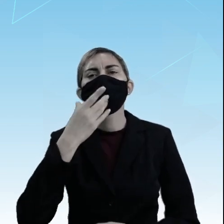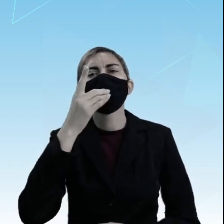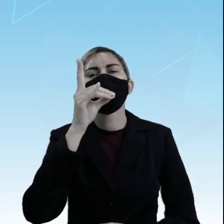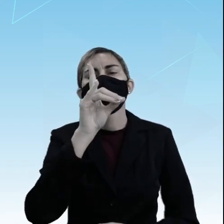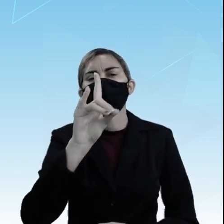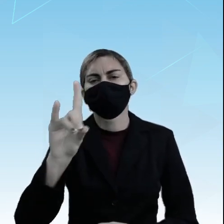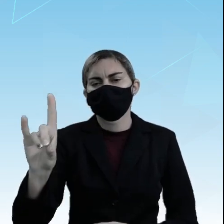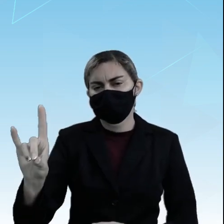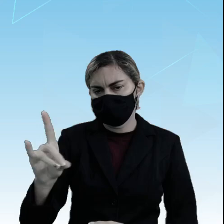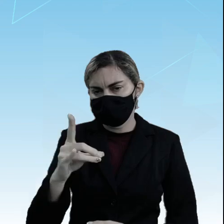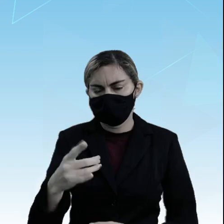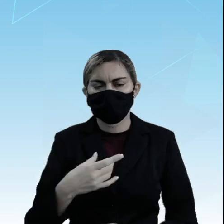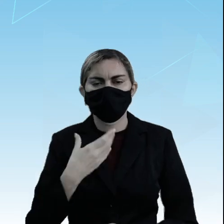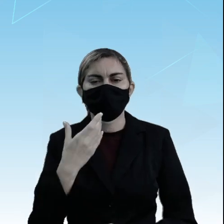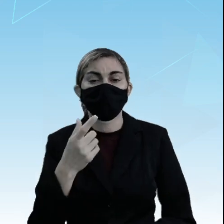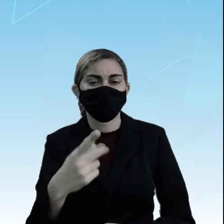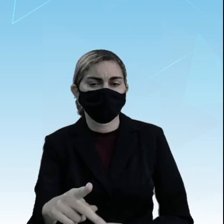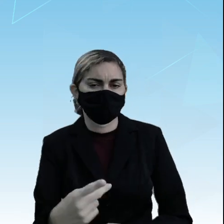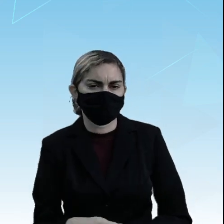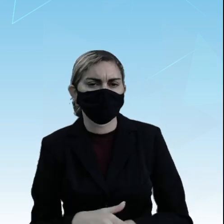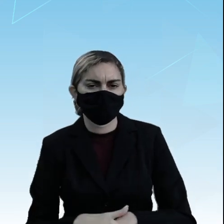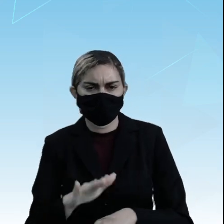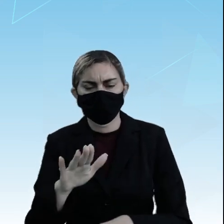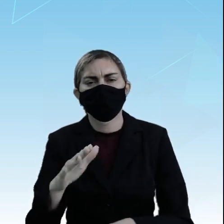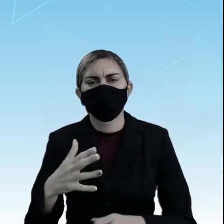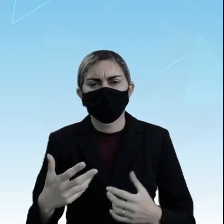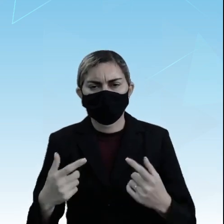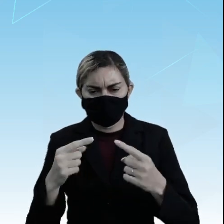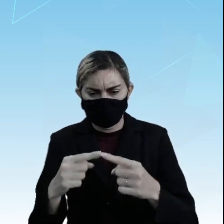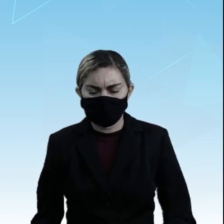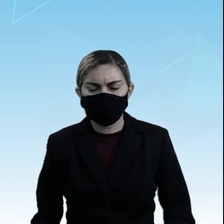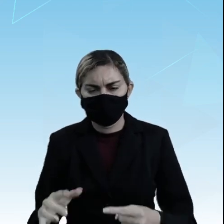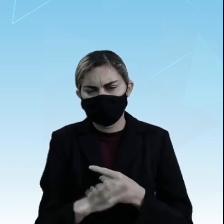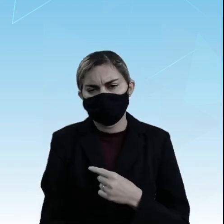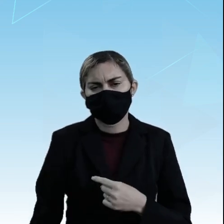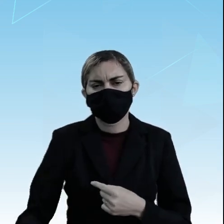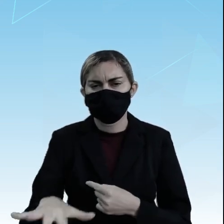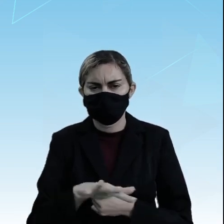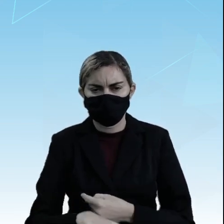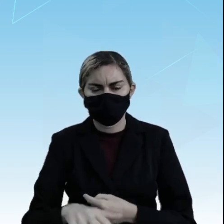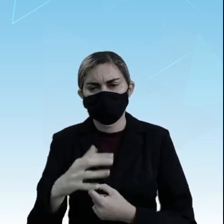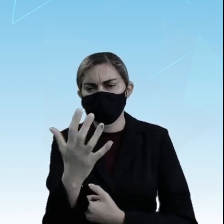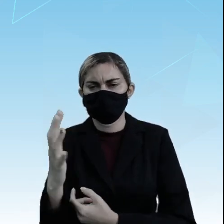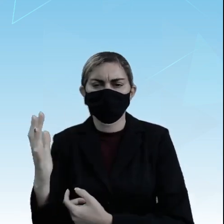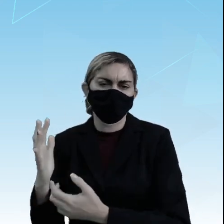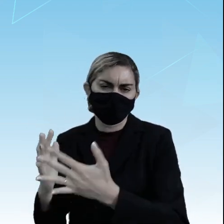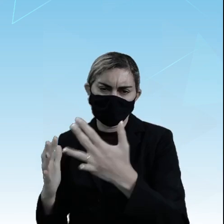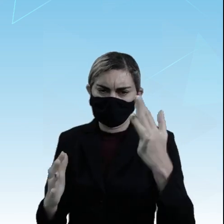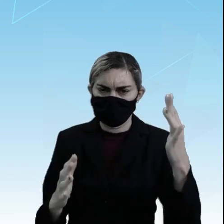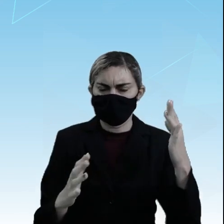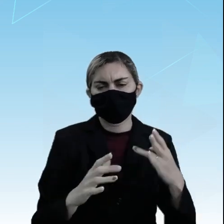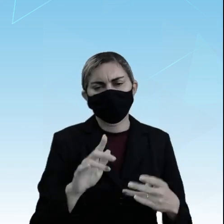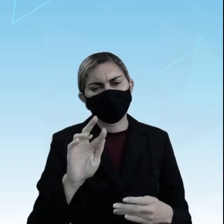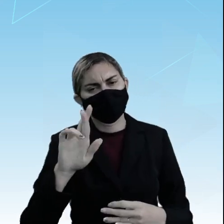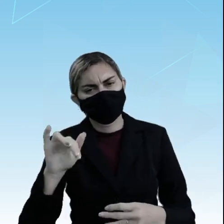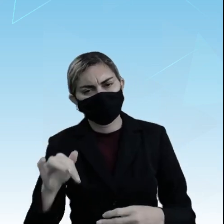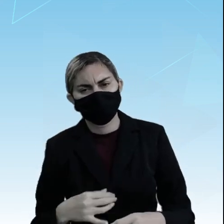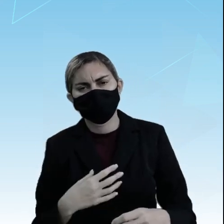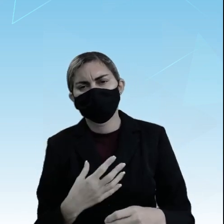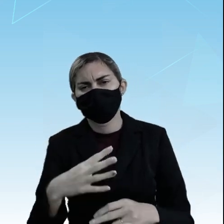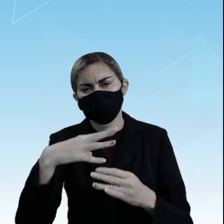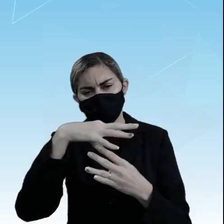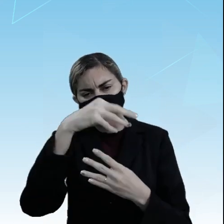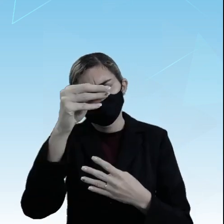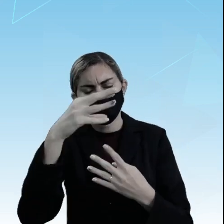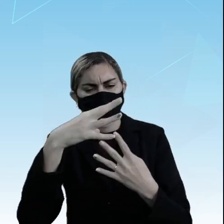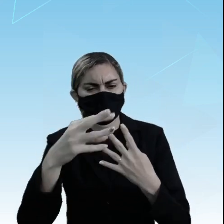pescoço longo, ela está mais apta àquele ambiente que tem árvores, que são grandes, que as folhas estão ali,